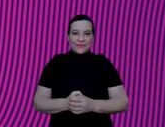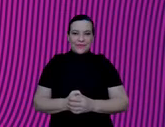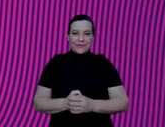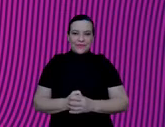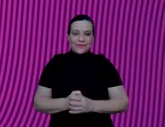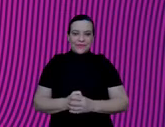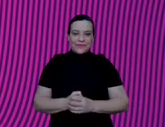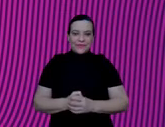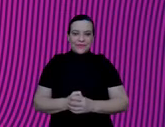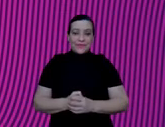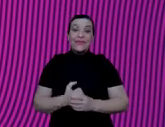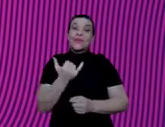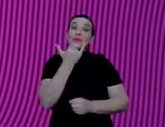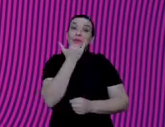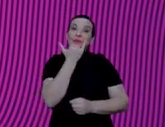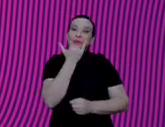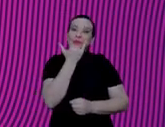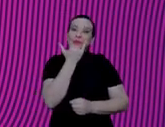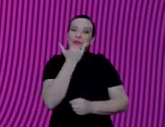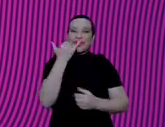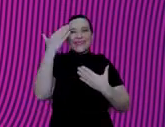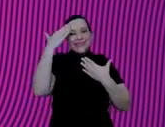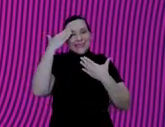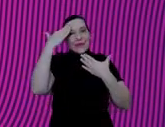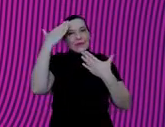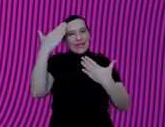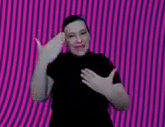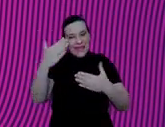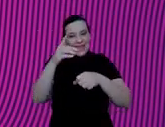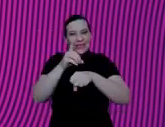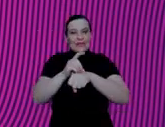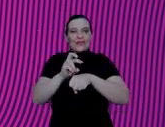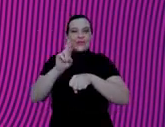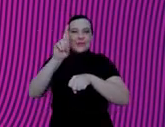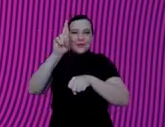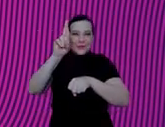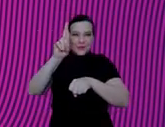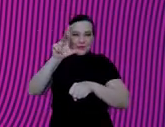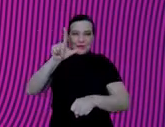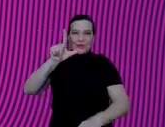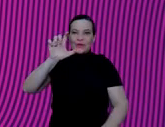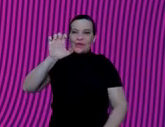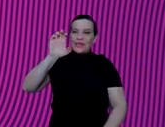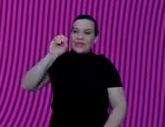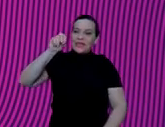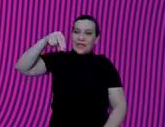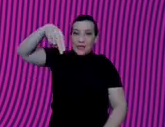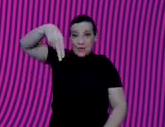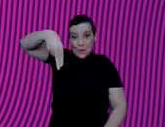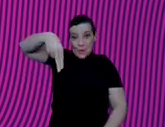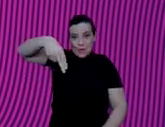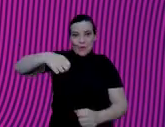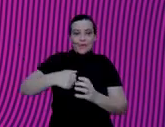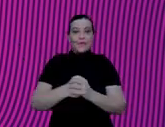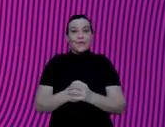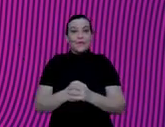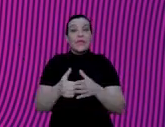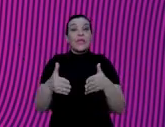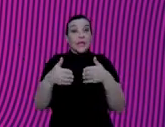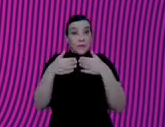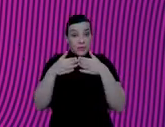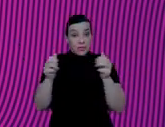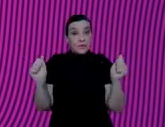Desculpe. Muito obrigado, doutor. Muito obrigado, doutor Leon. Pedimos que você continue conosco para que a